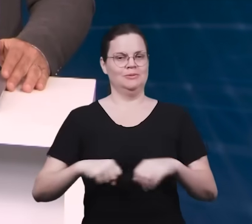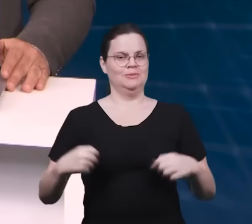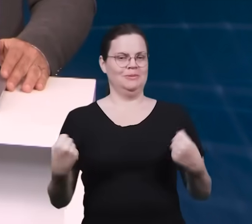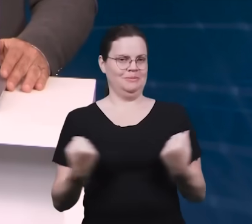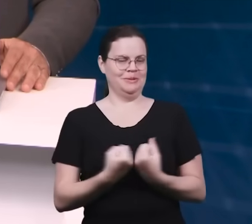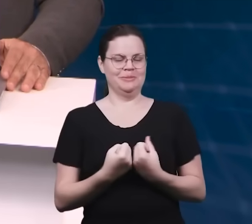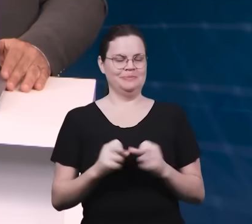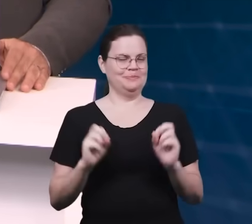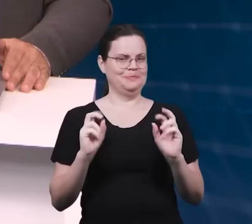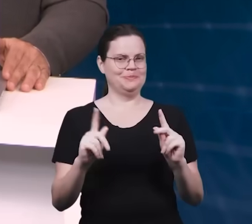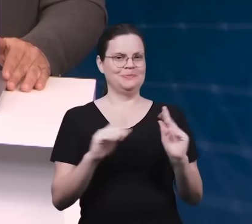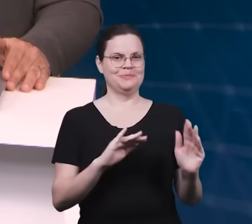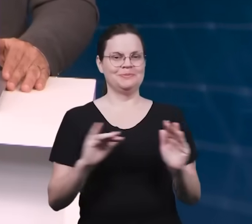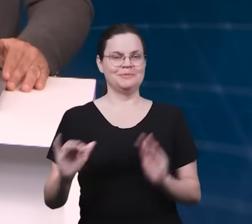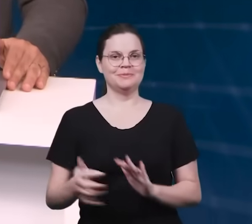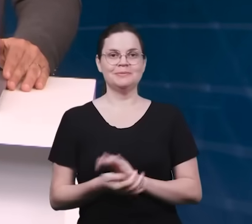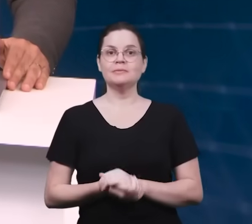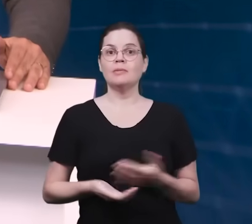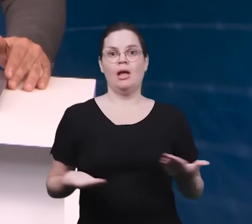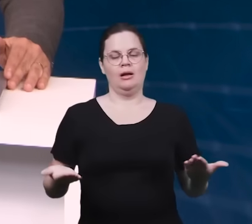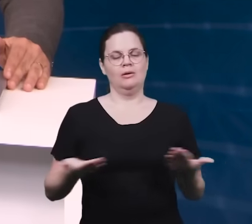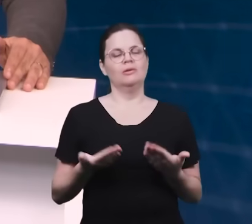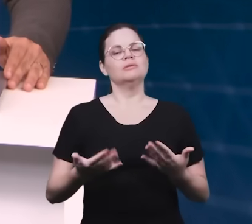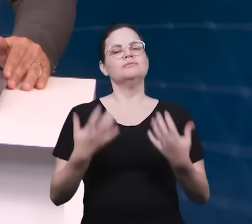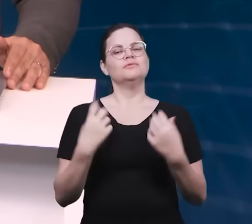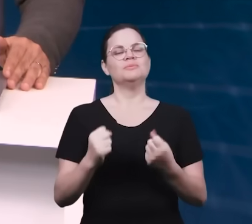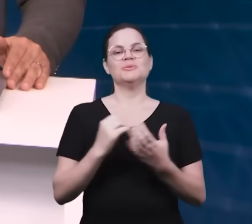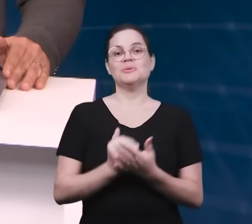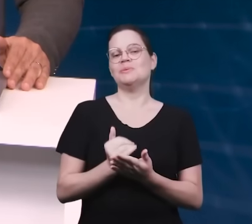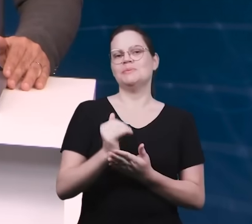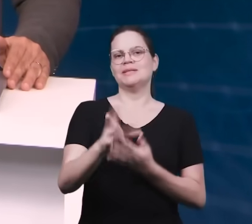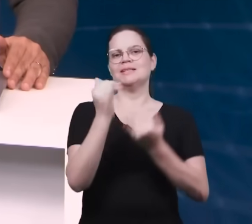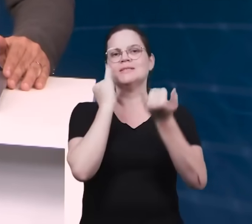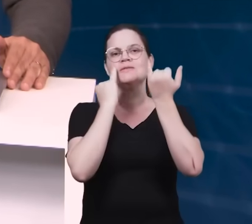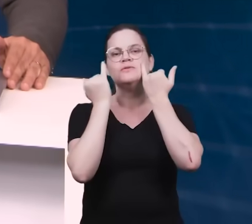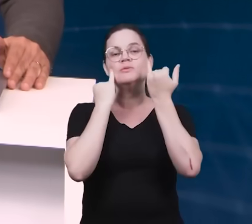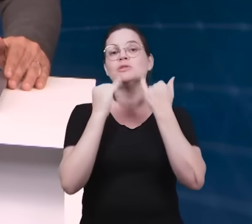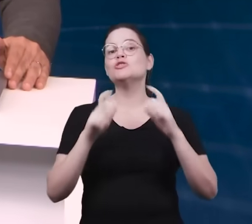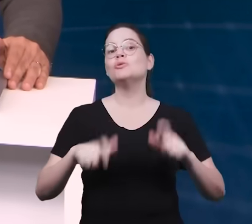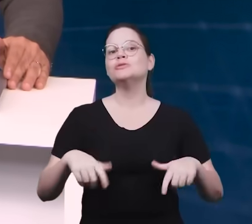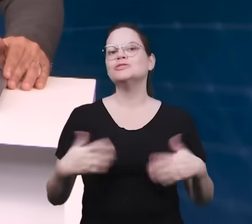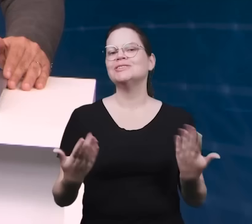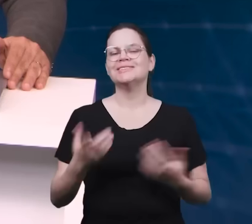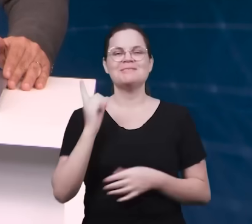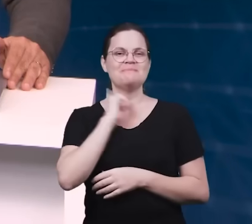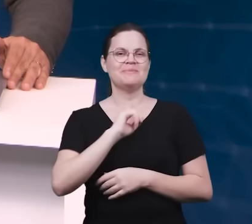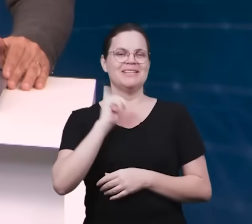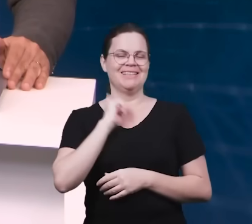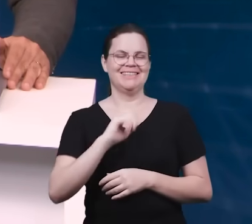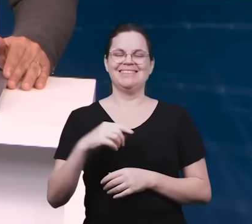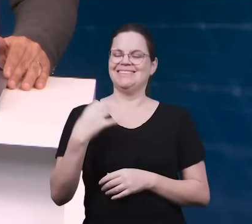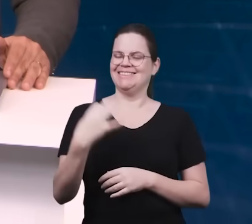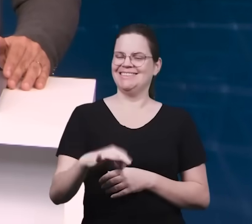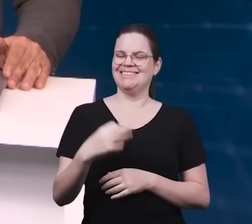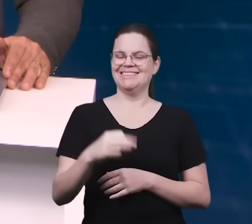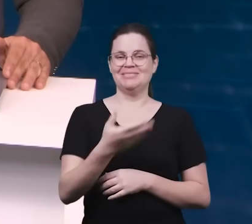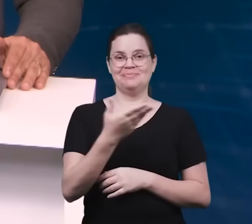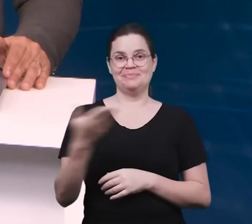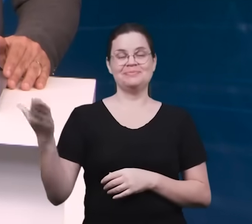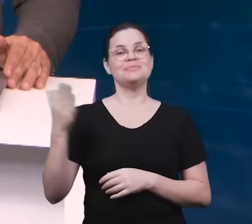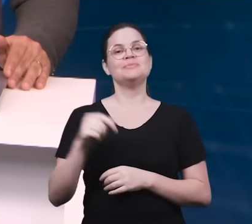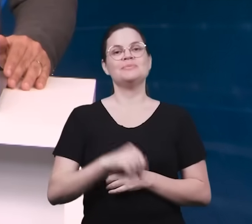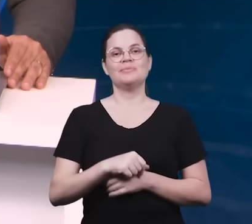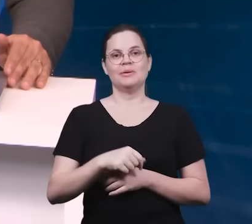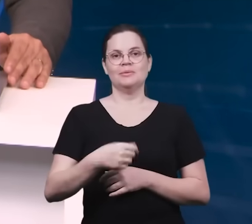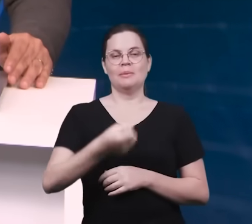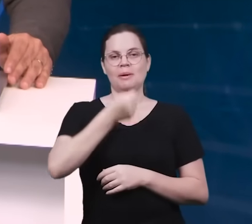de mais um seminário. Agora sim, vamos começar conferindo as notícias, sabe de onde? De Minas Gerais. É isso mesmo, com o nosso